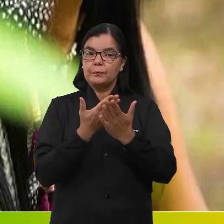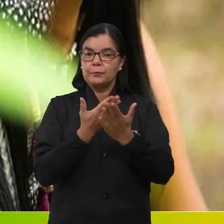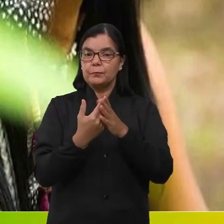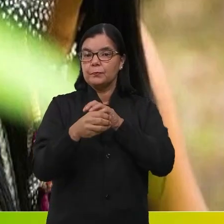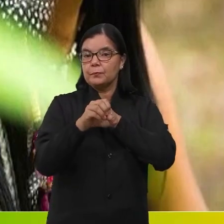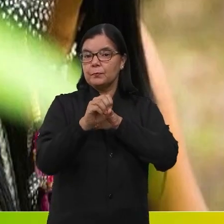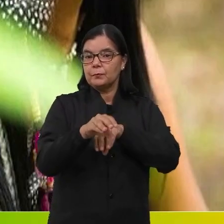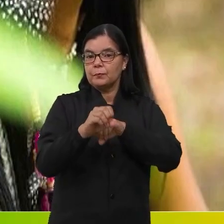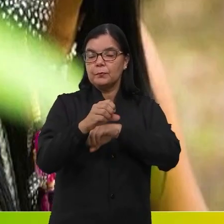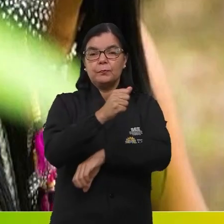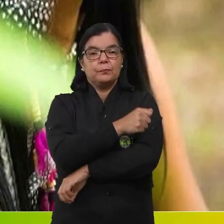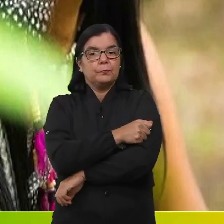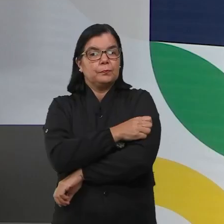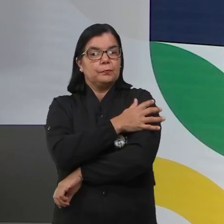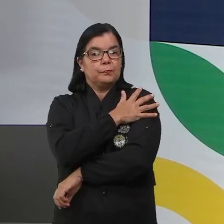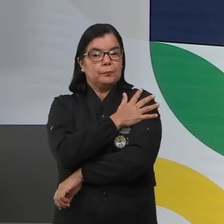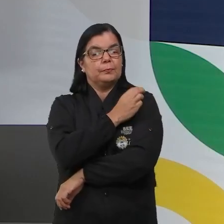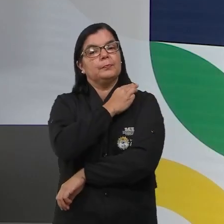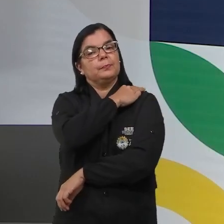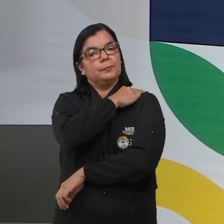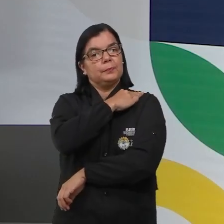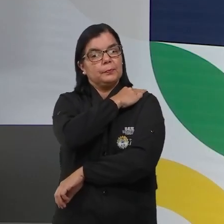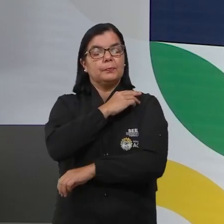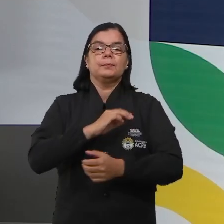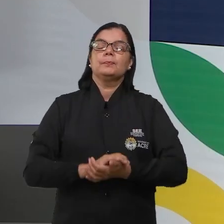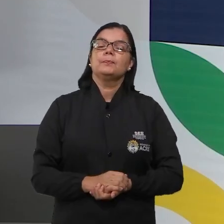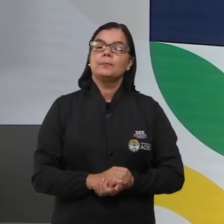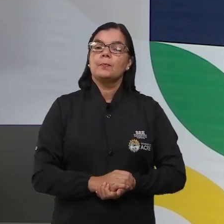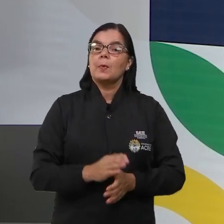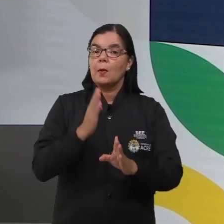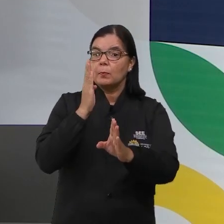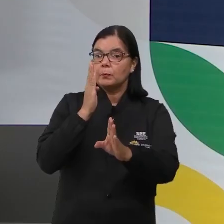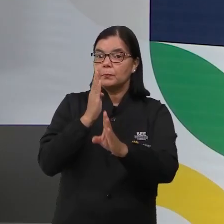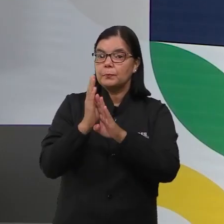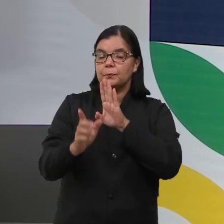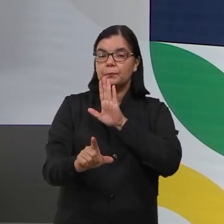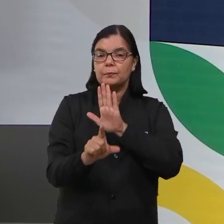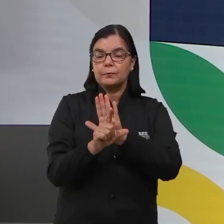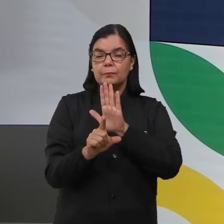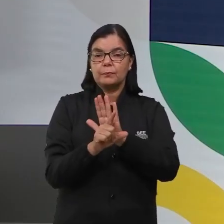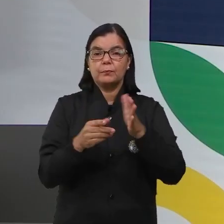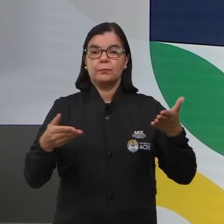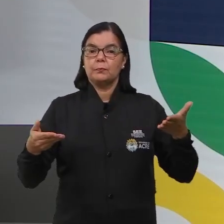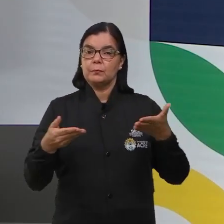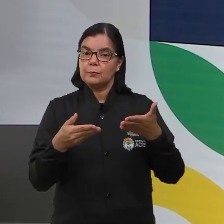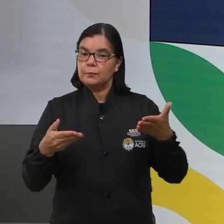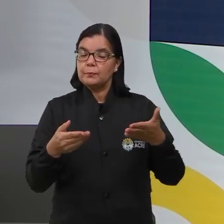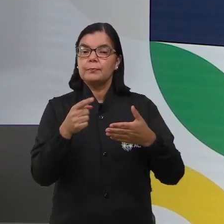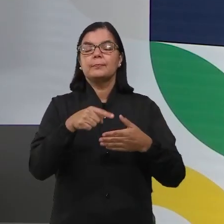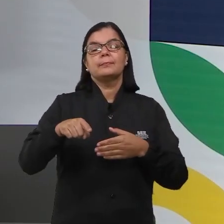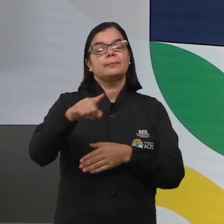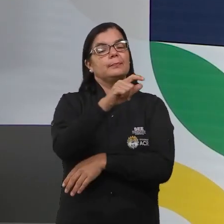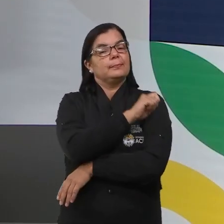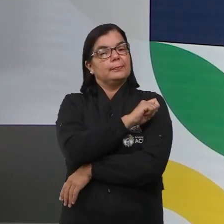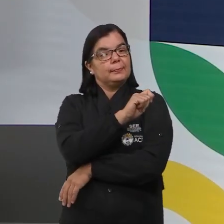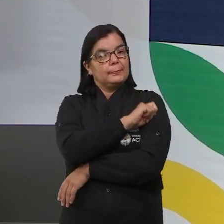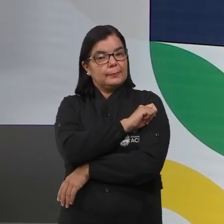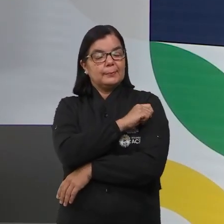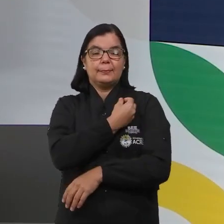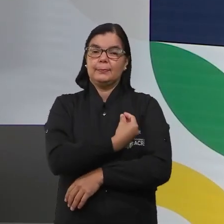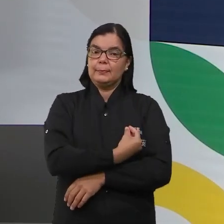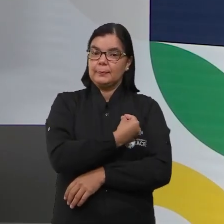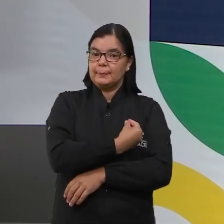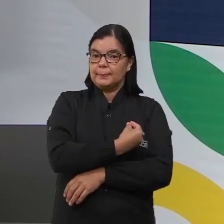ensino fundamental e médio. E é por conta dessa lei que hoje você que é aluno, que faz